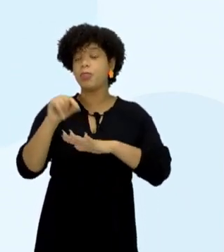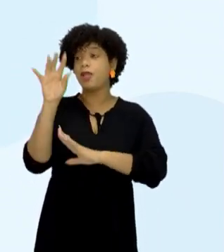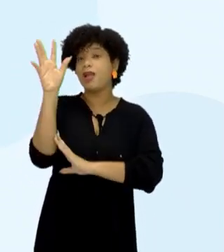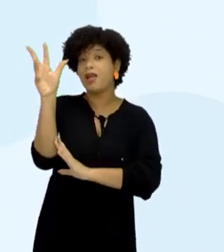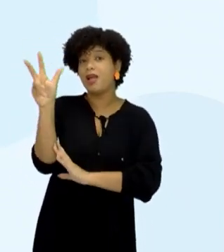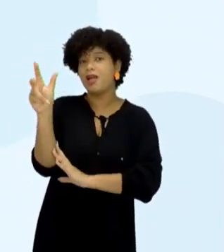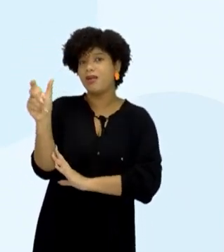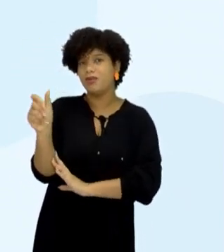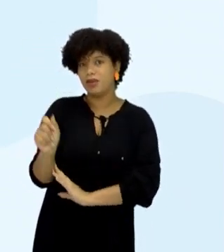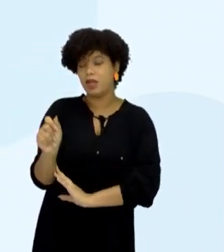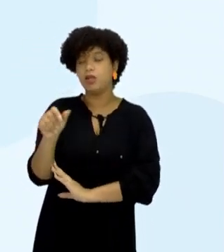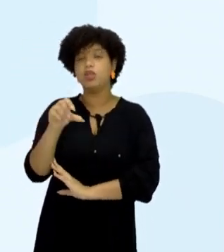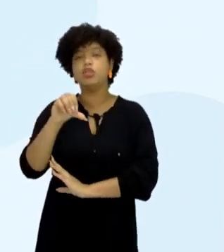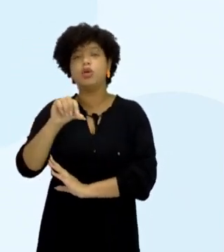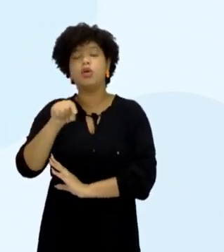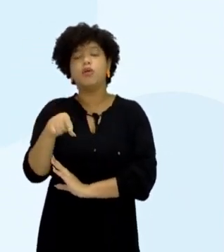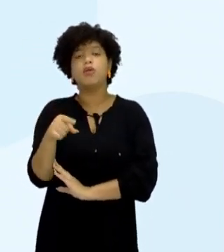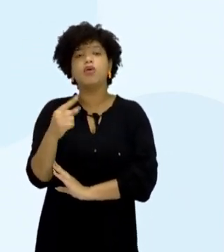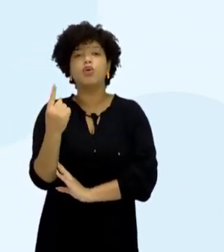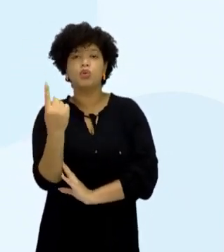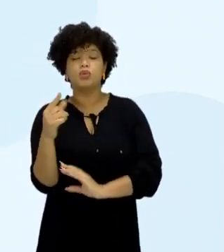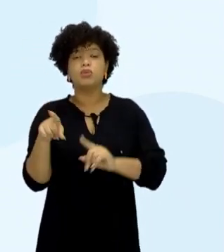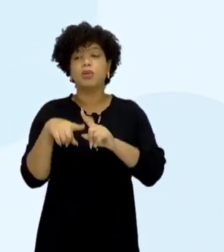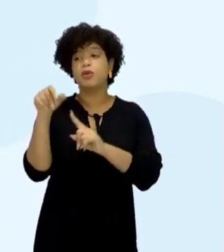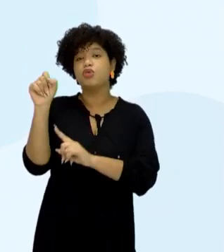né, 9,1 e o Sul da Ásia